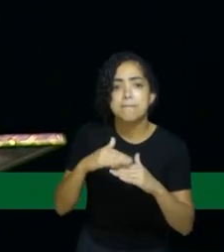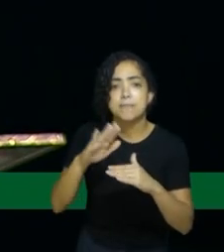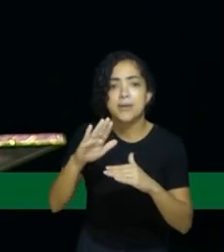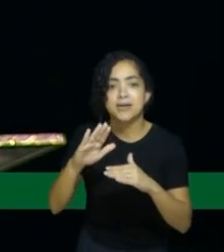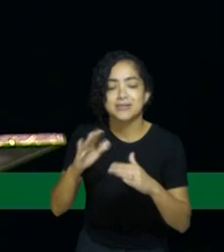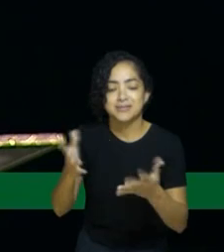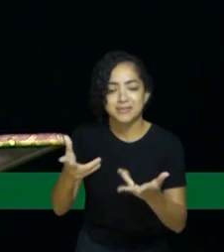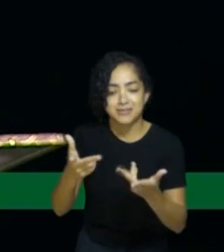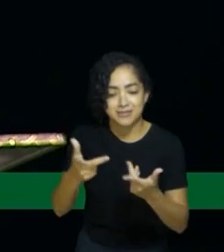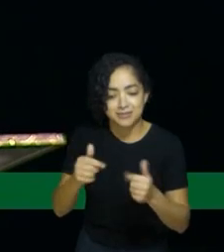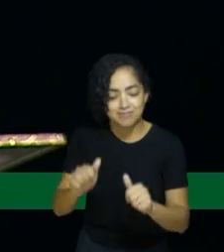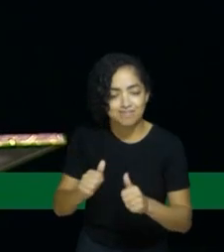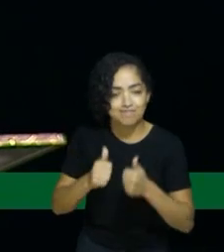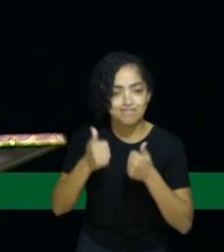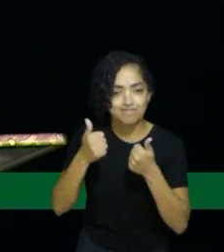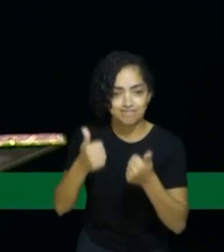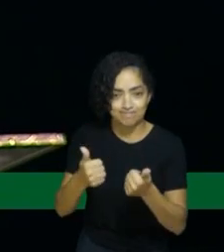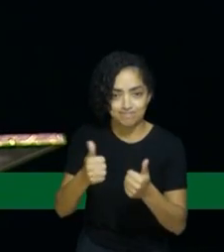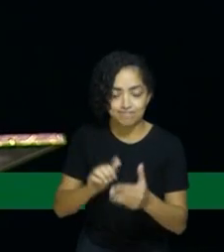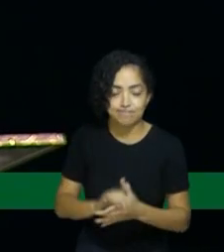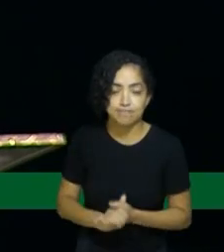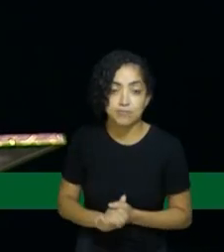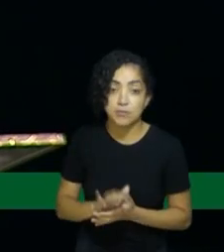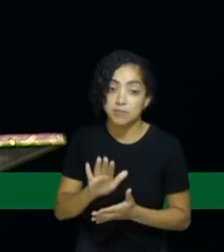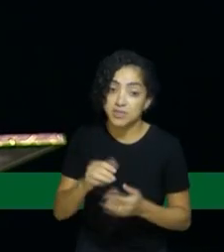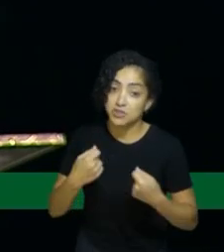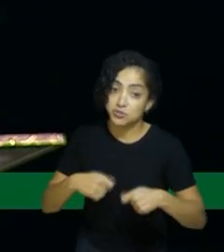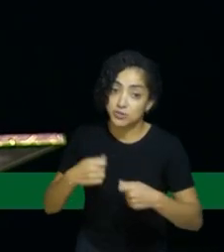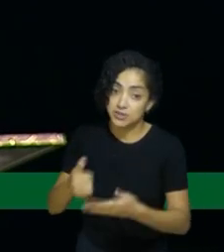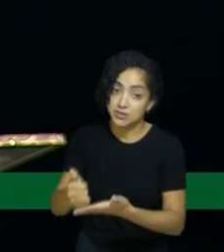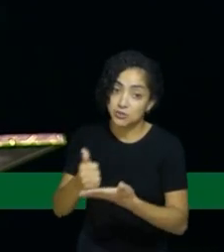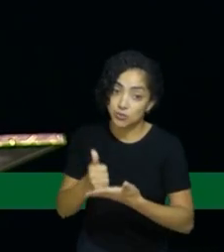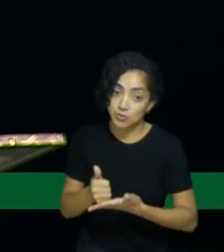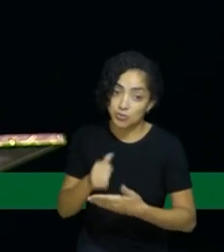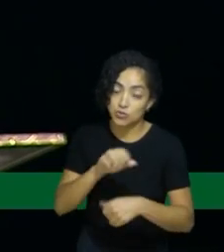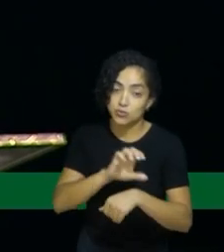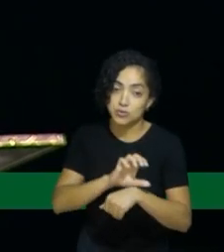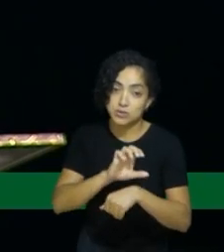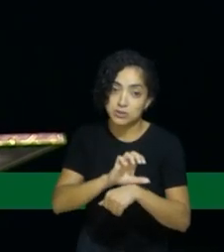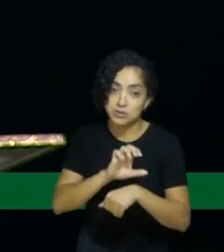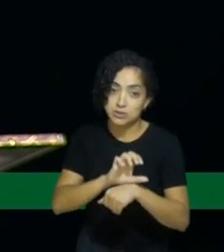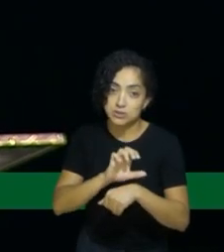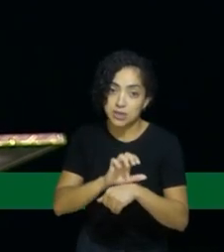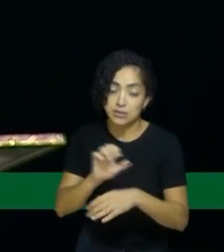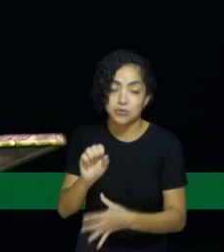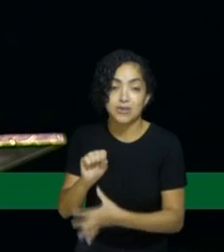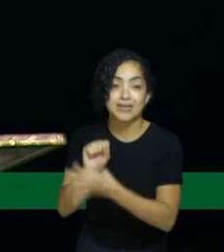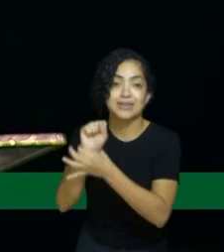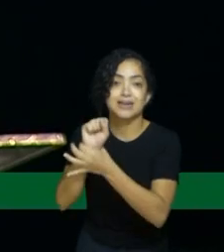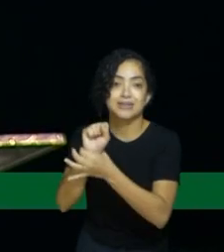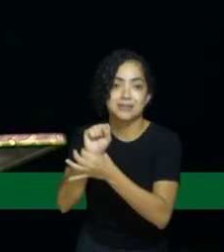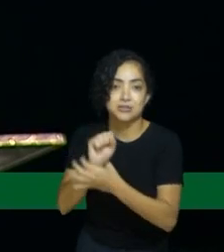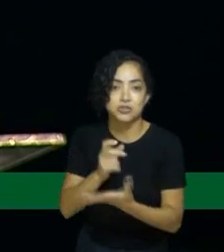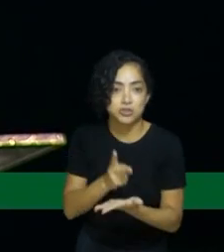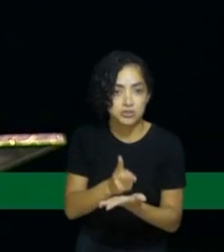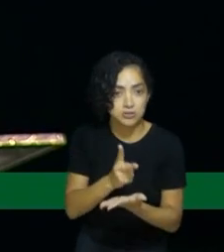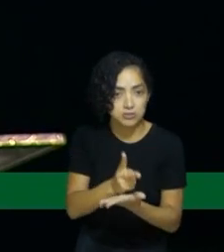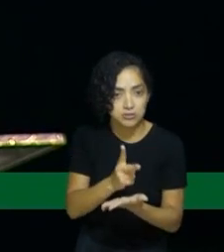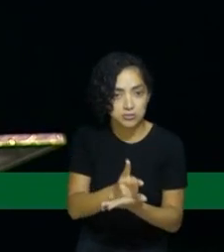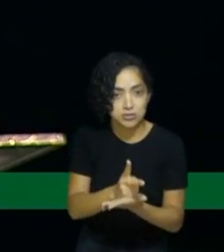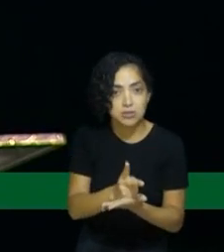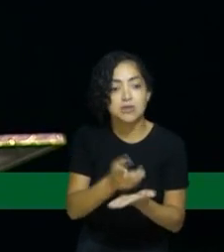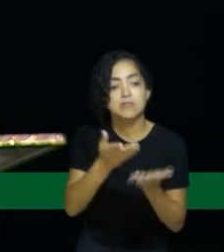serviços paraa comunidade Precisamos do apoio do estado para ter a garantia da manutenção dos nossos